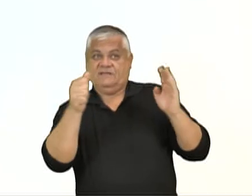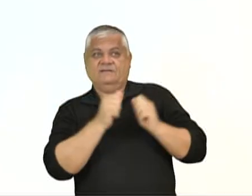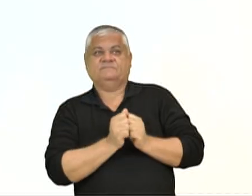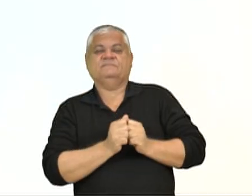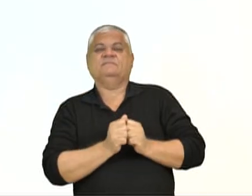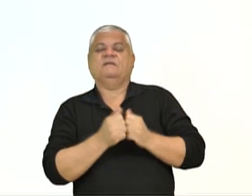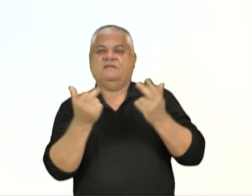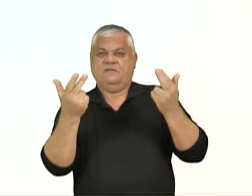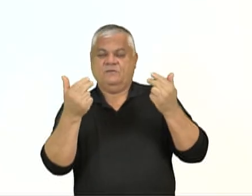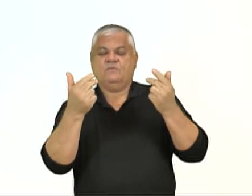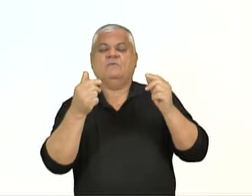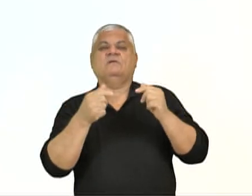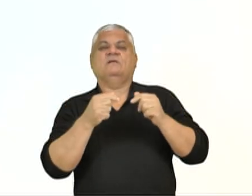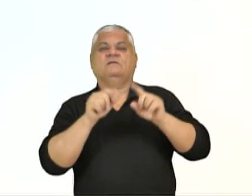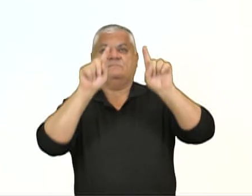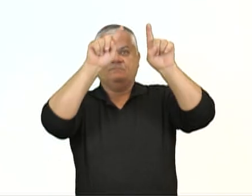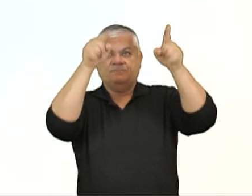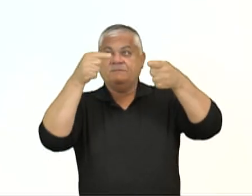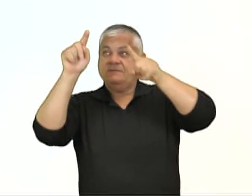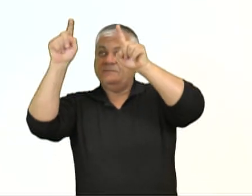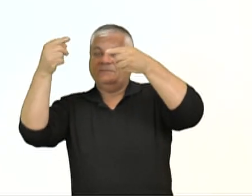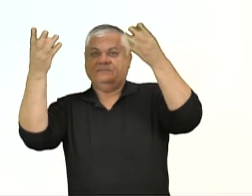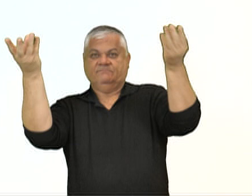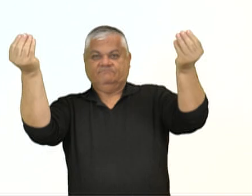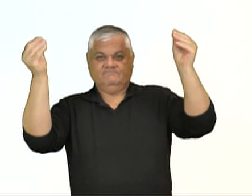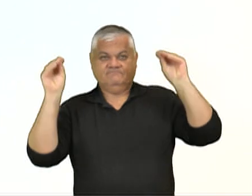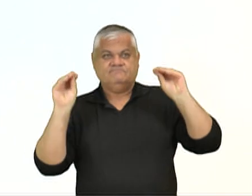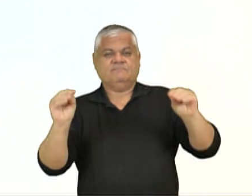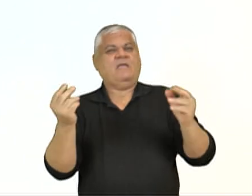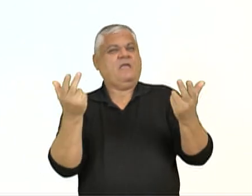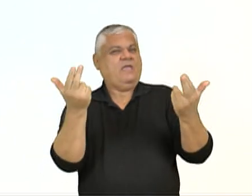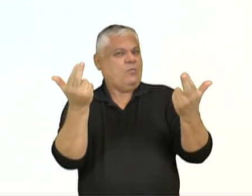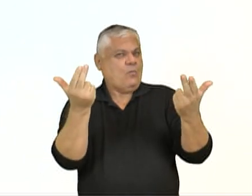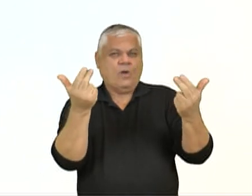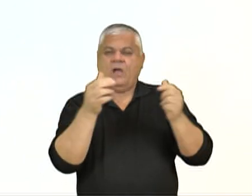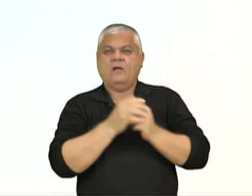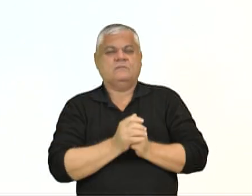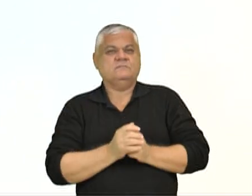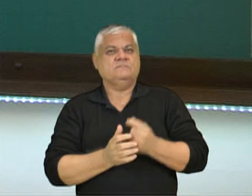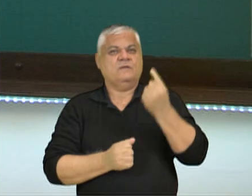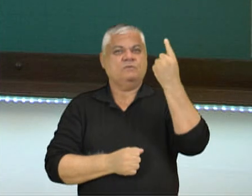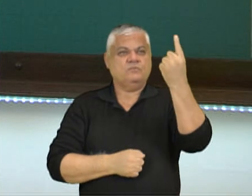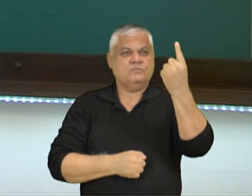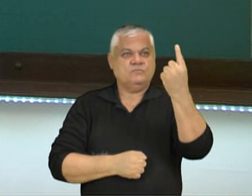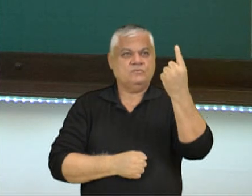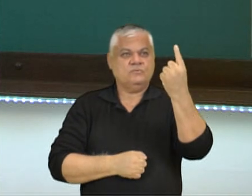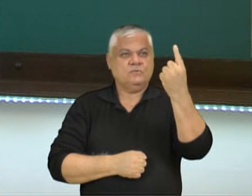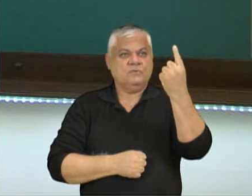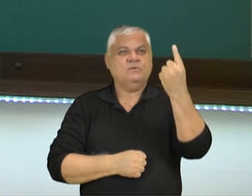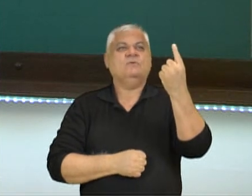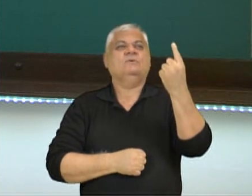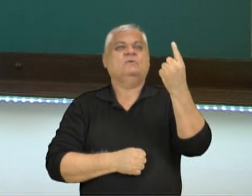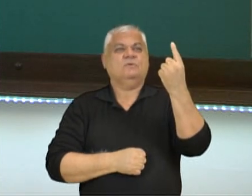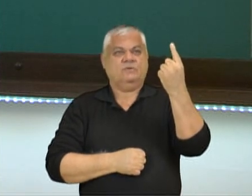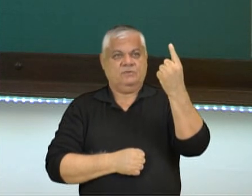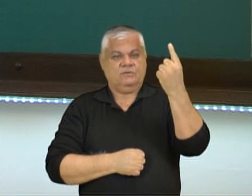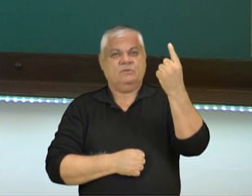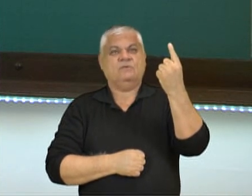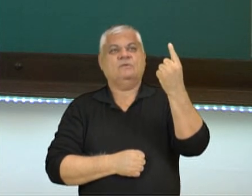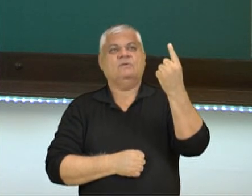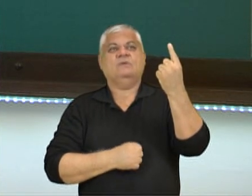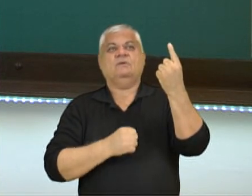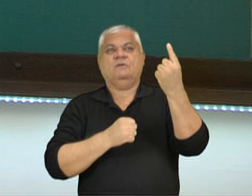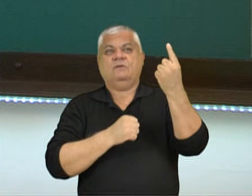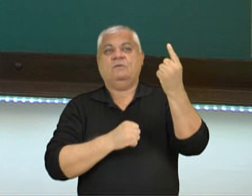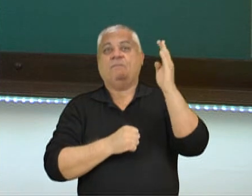Vamos novamente transcrever as duas, fazemos o mesmo processo. Pegamos o primeiro elemento aqui da matriz